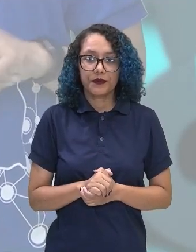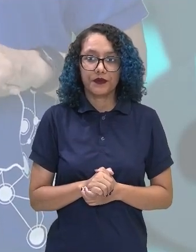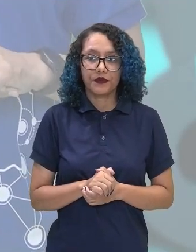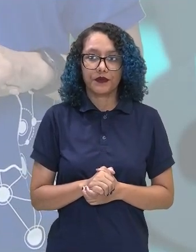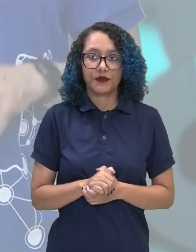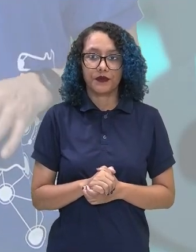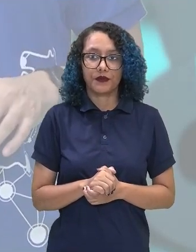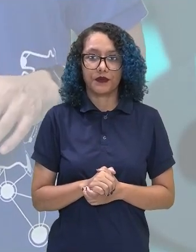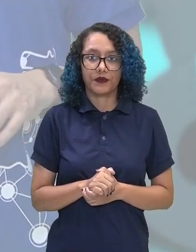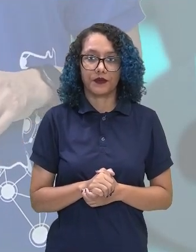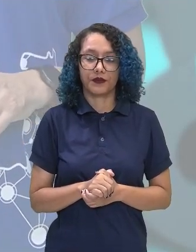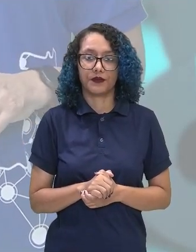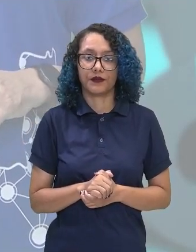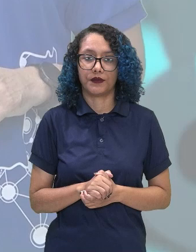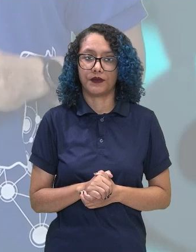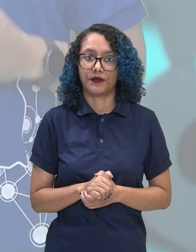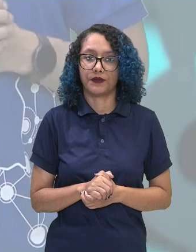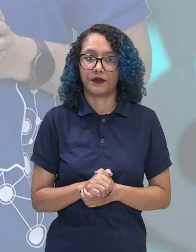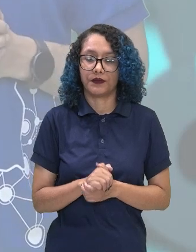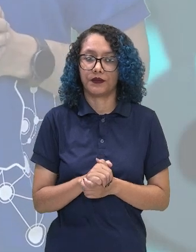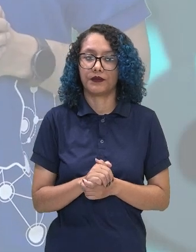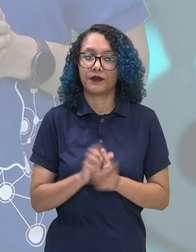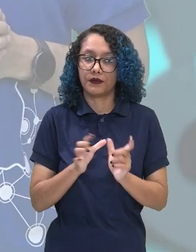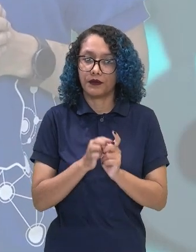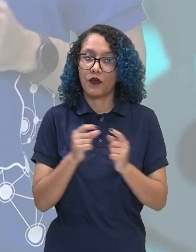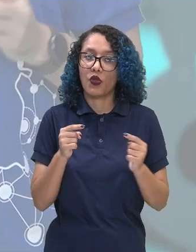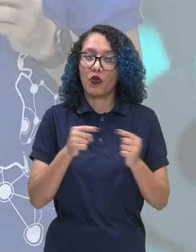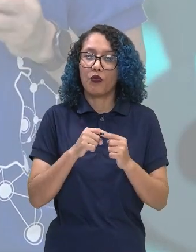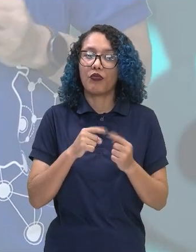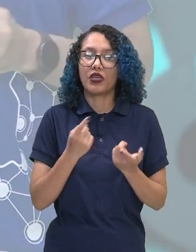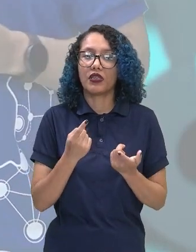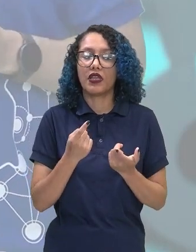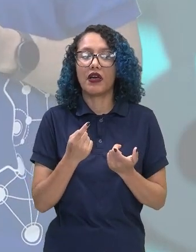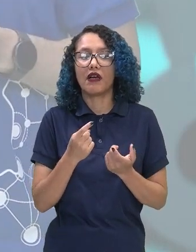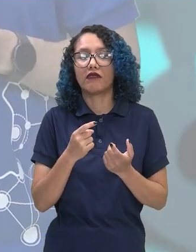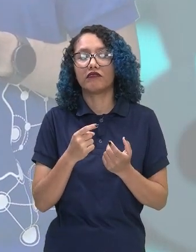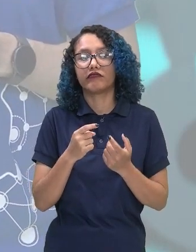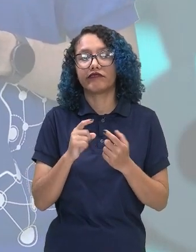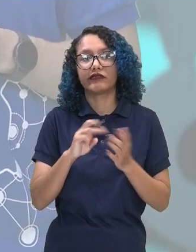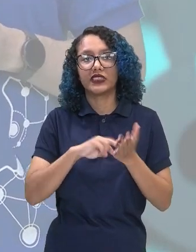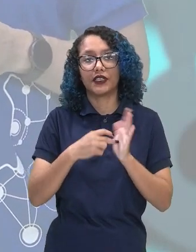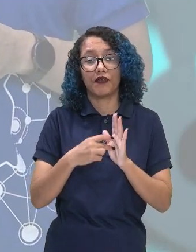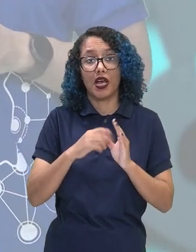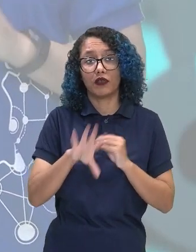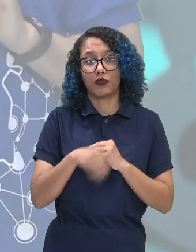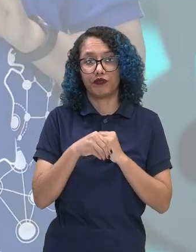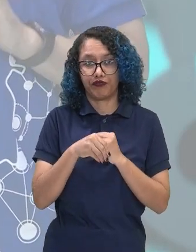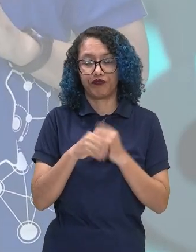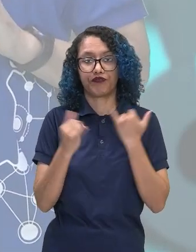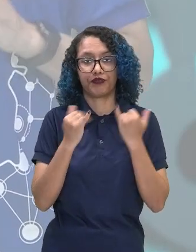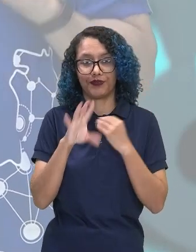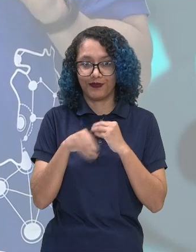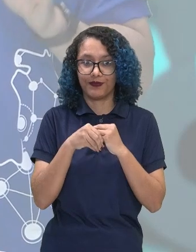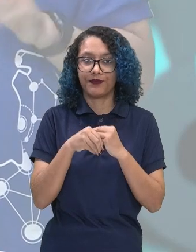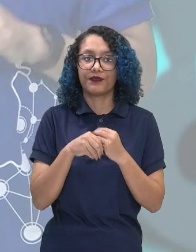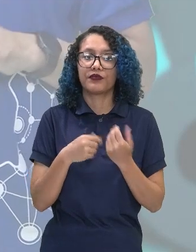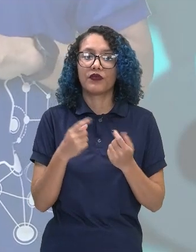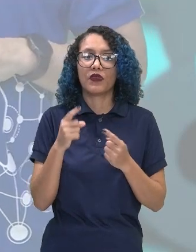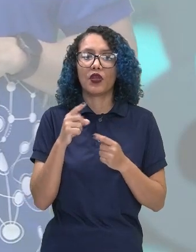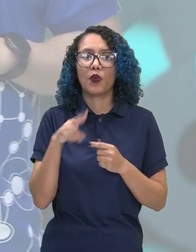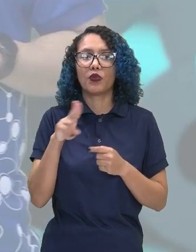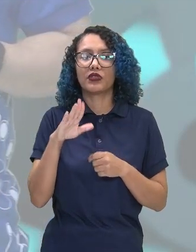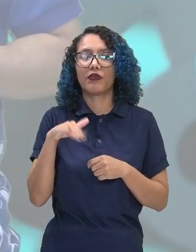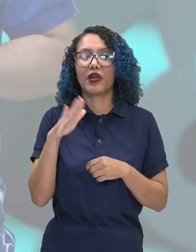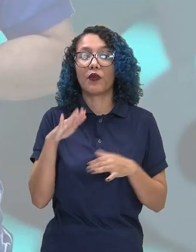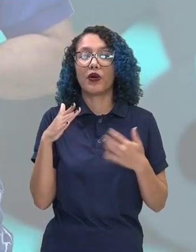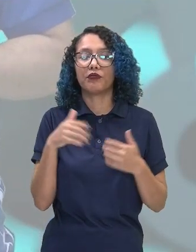elas estão inseridas, elas vão funcionar como conjunção, vão passar uma ideia de adição de informação. A mais comum, vamos começar